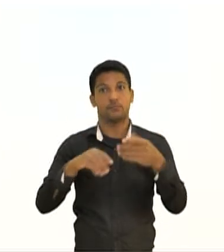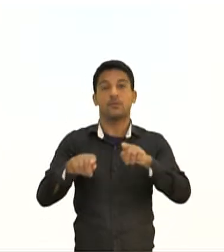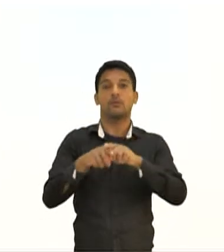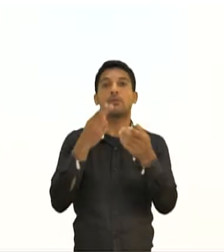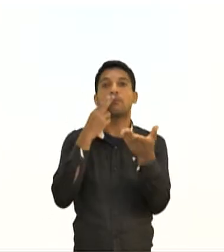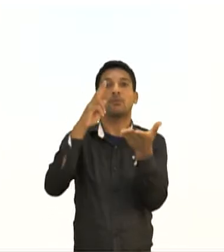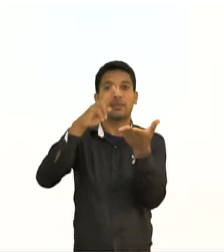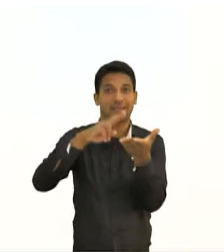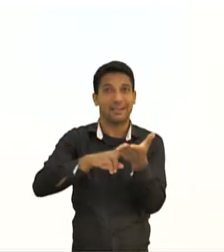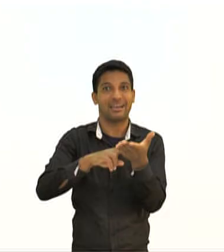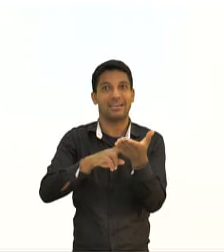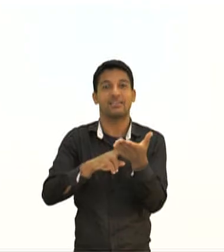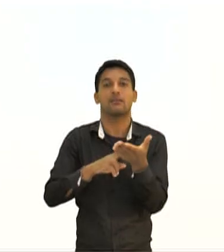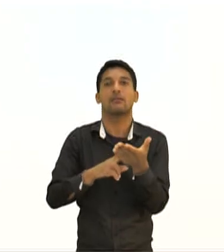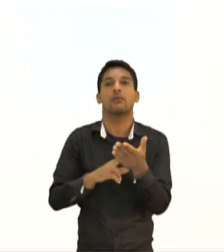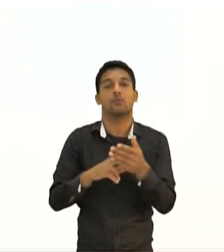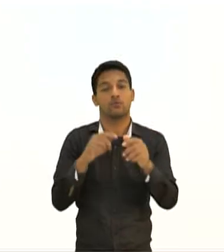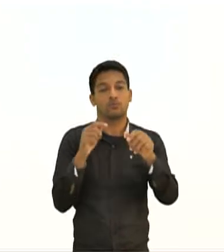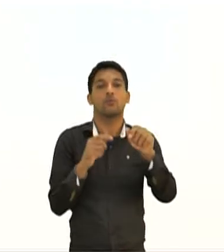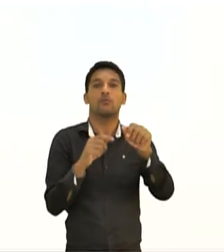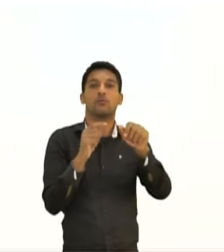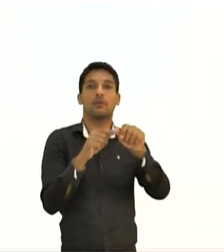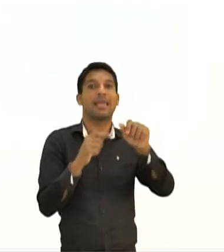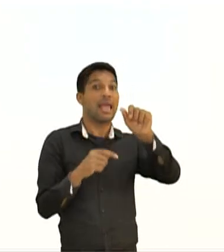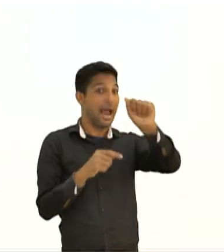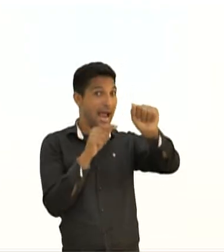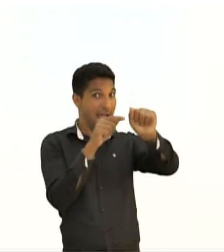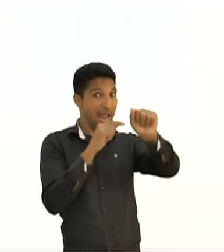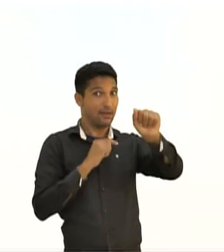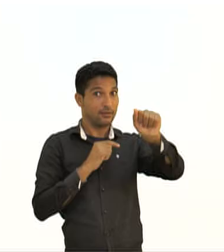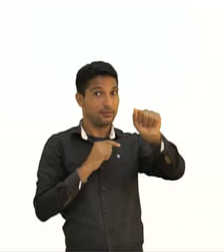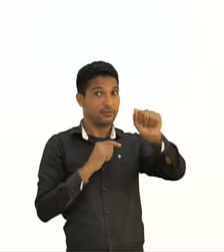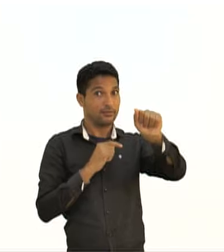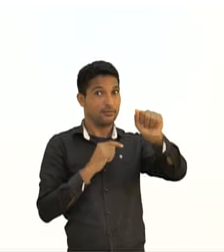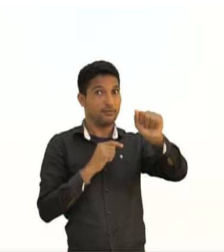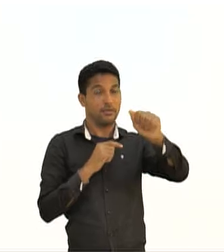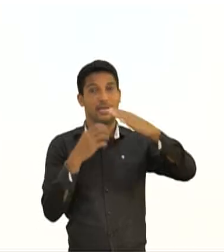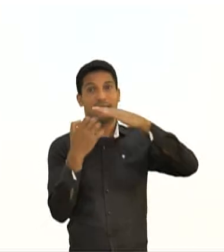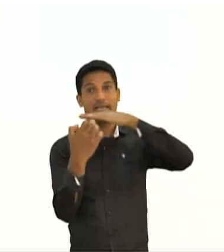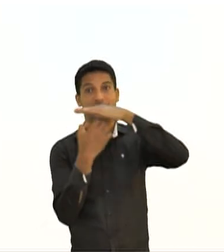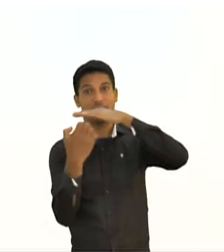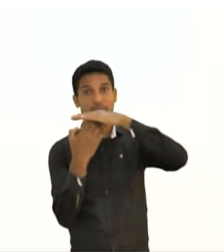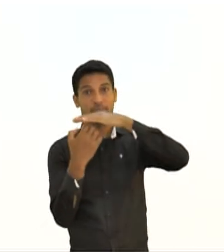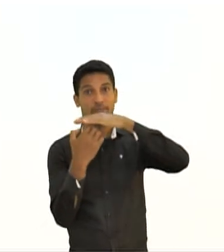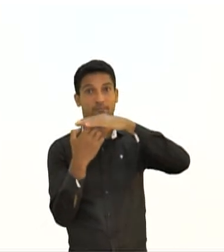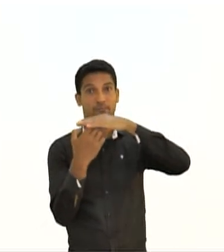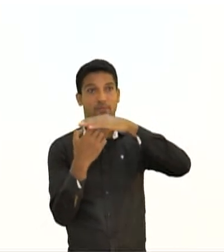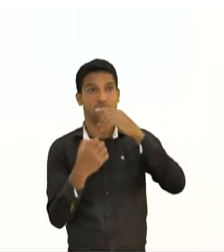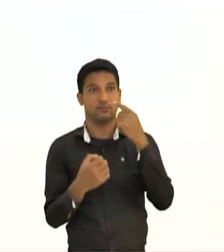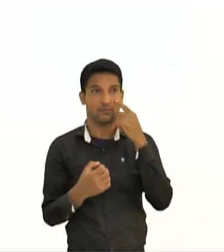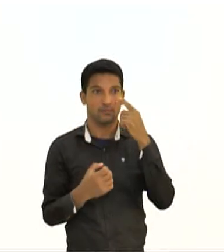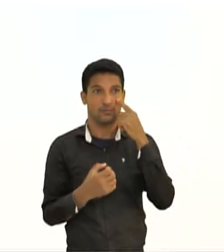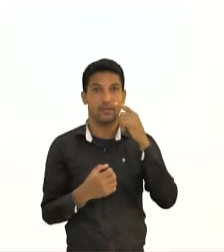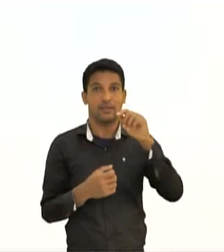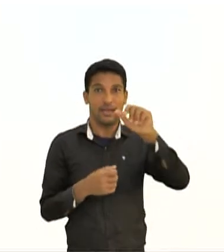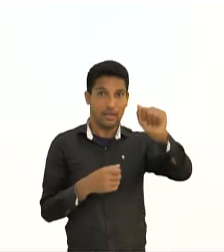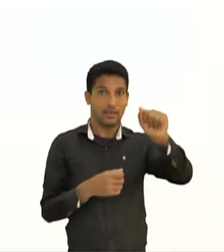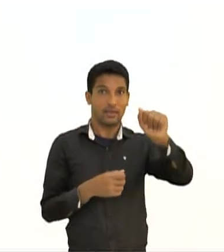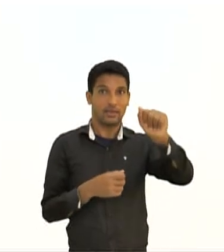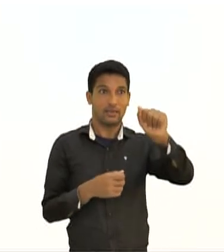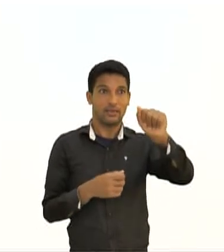colocar ali no vocativo aos cuidados e o nome da empresa. ou aos cuidados, o nome da